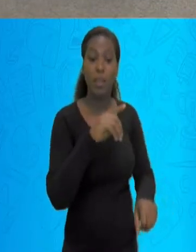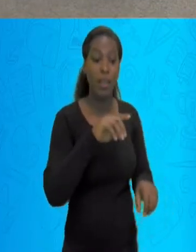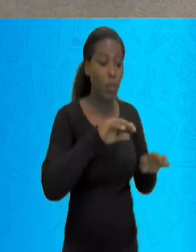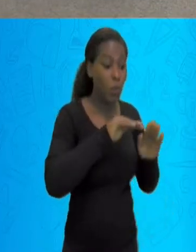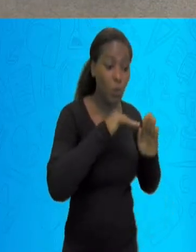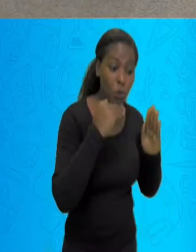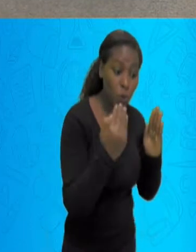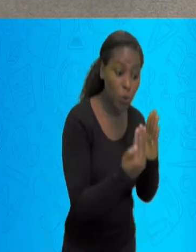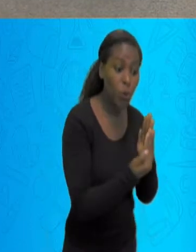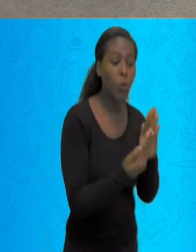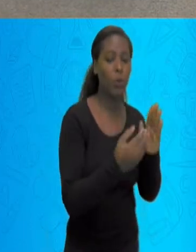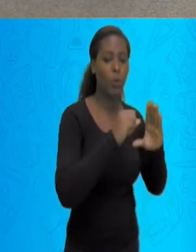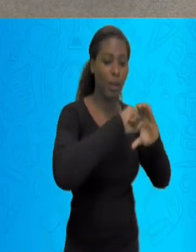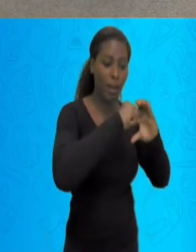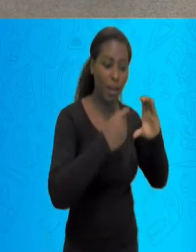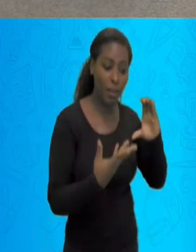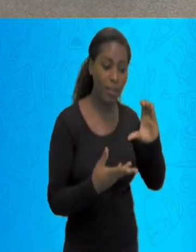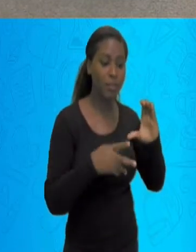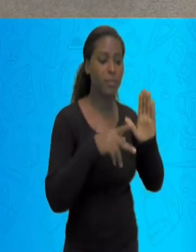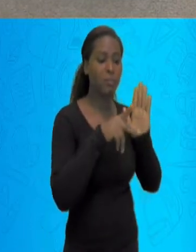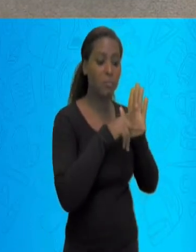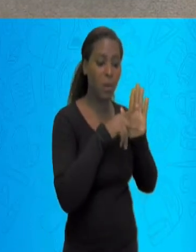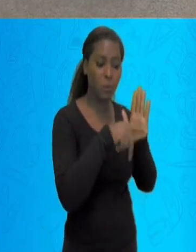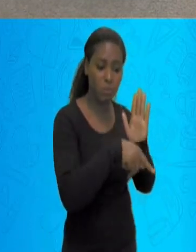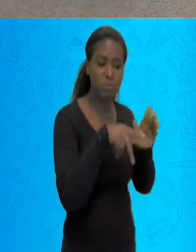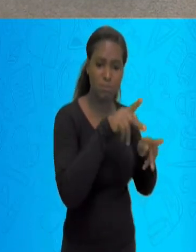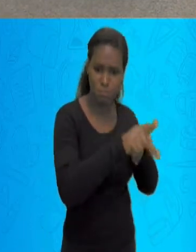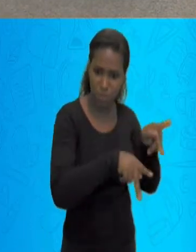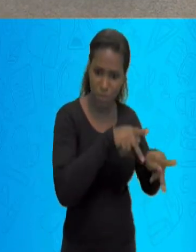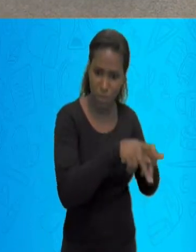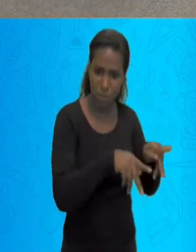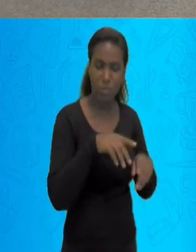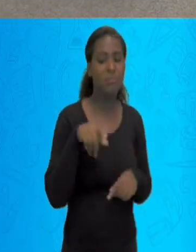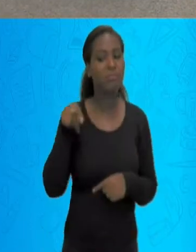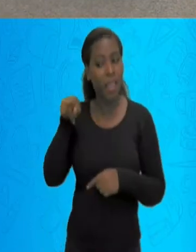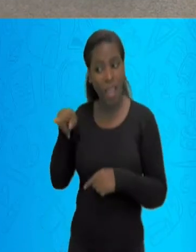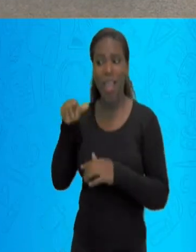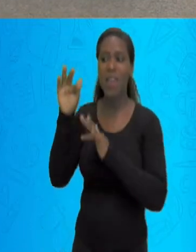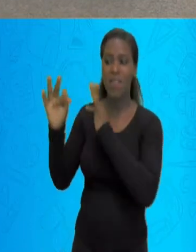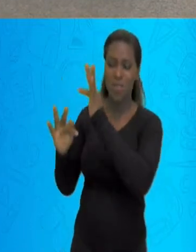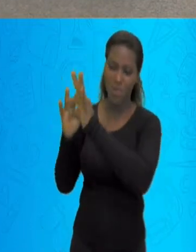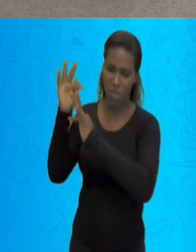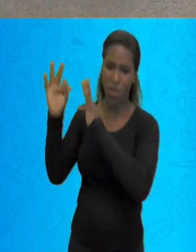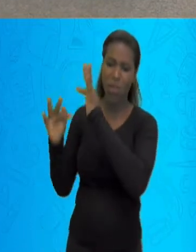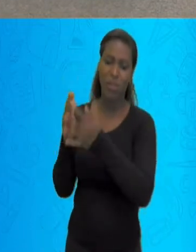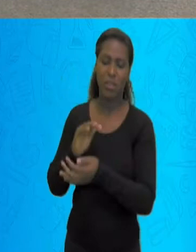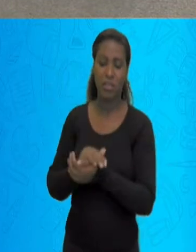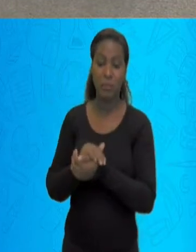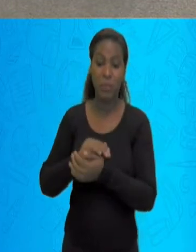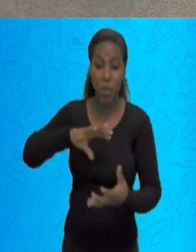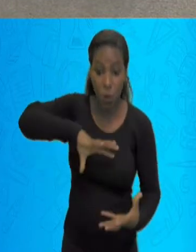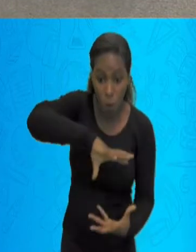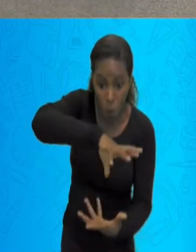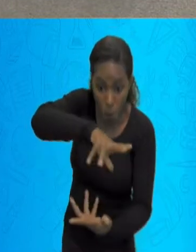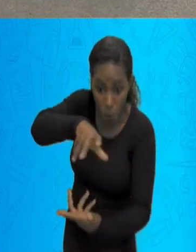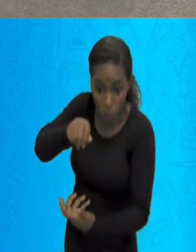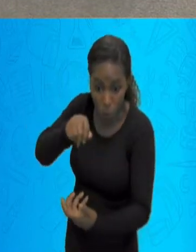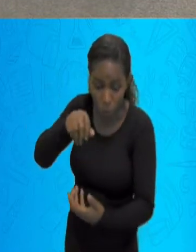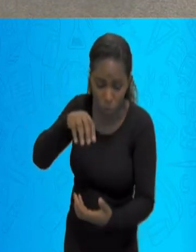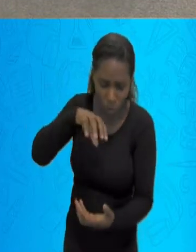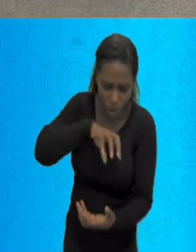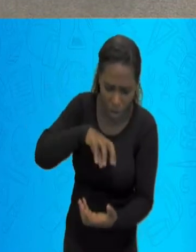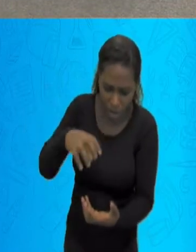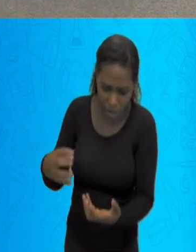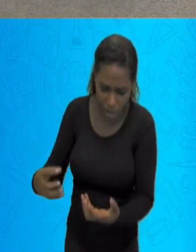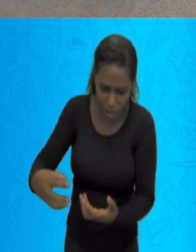criado lá, na verdade, outras partes do mundo também têm o seu folclore. Cada região